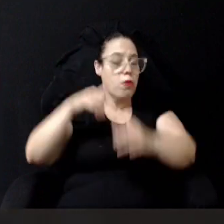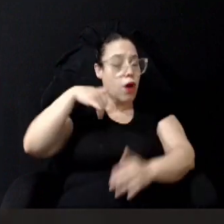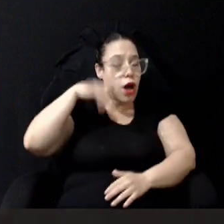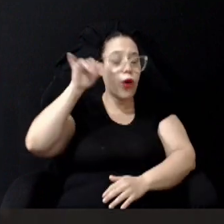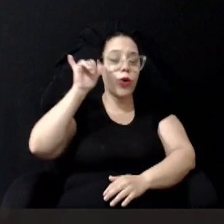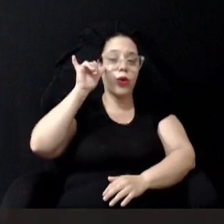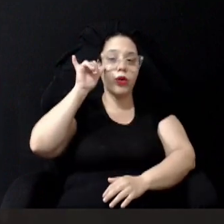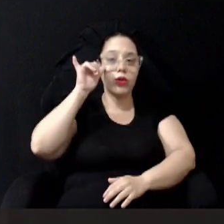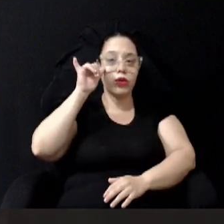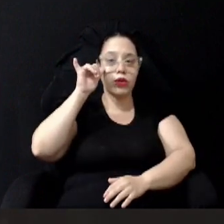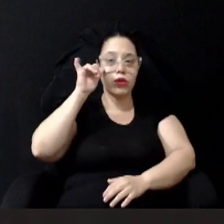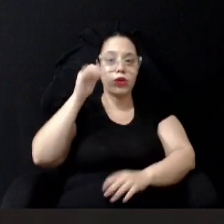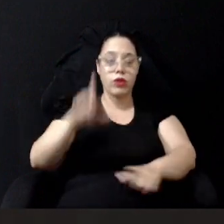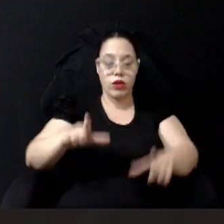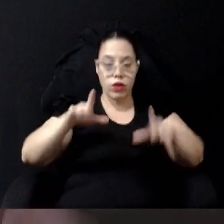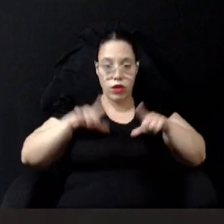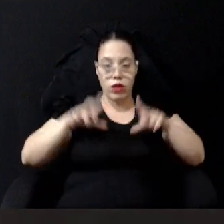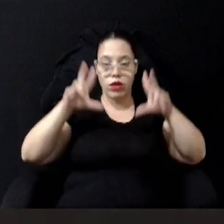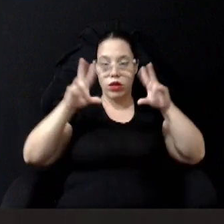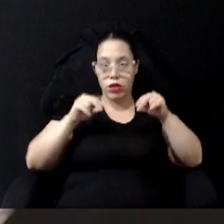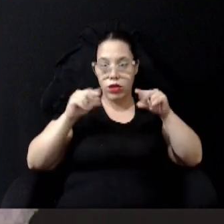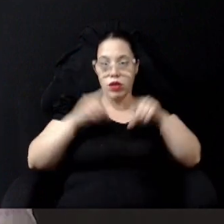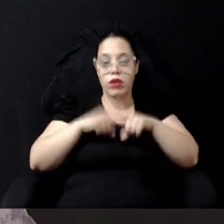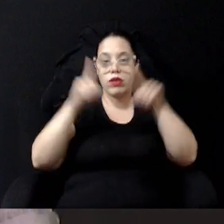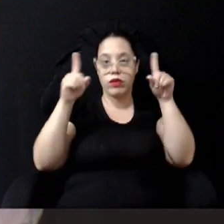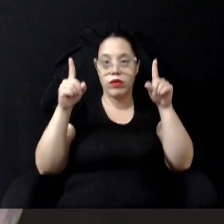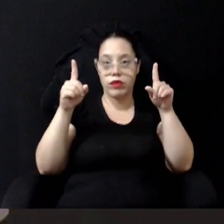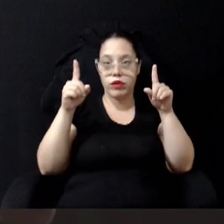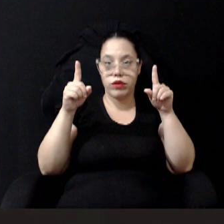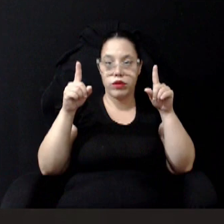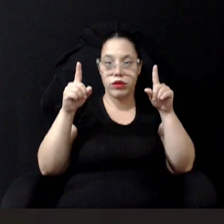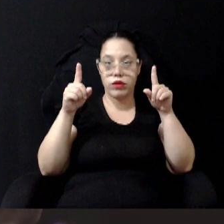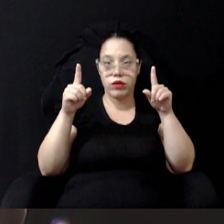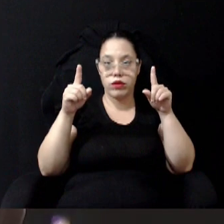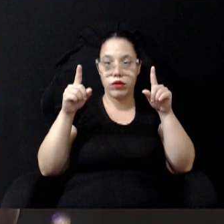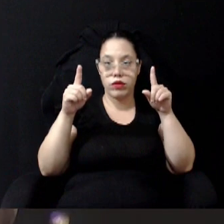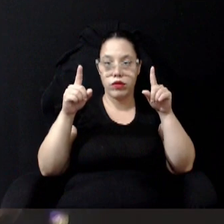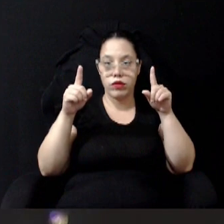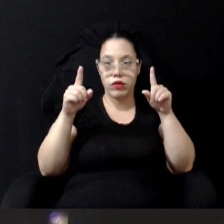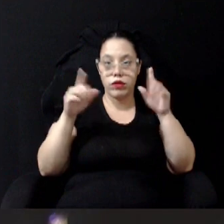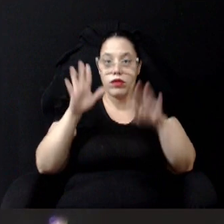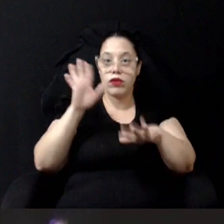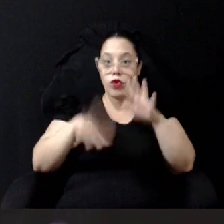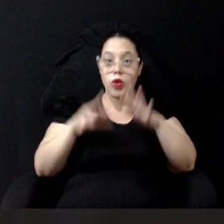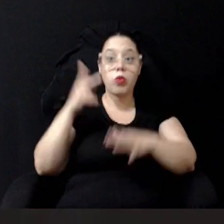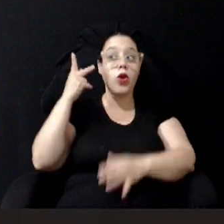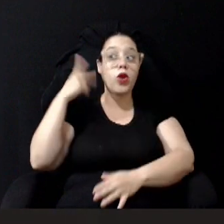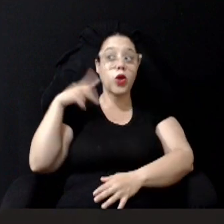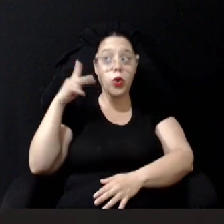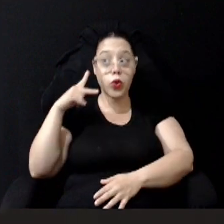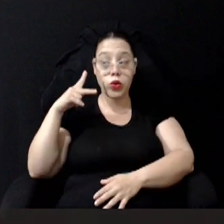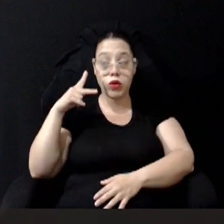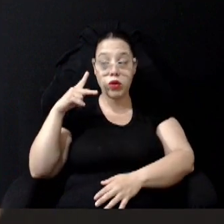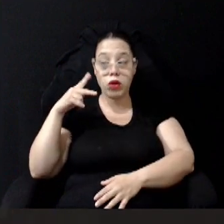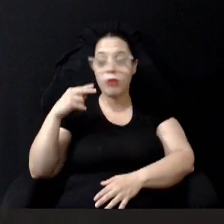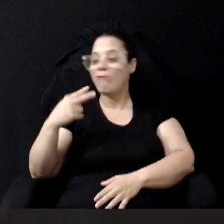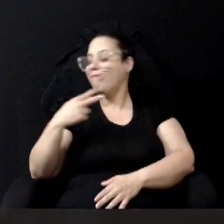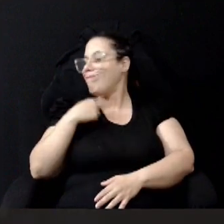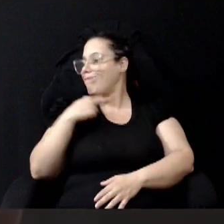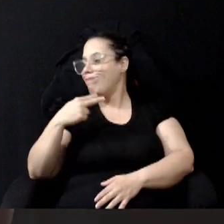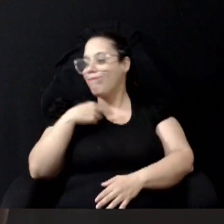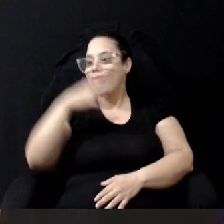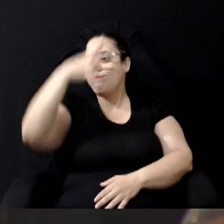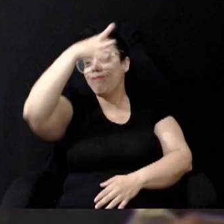esse título, mas nós estamos, inclusive, num momento político que a gente não pode se esquecer